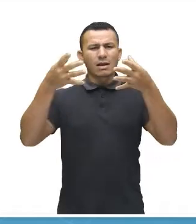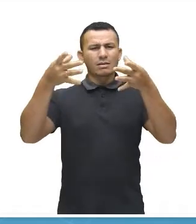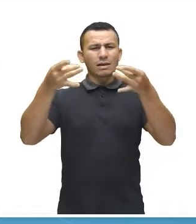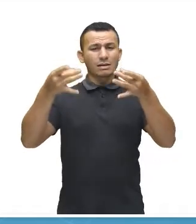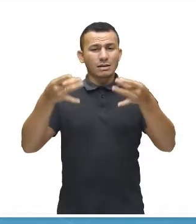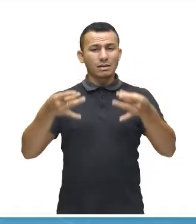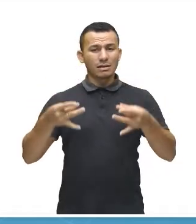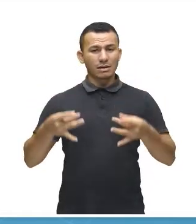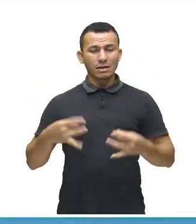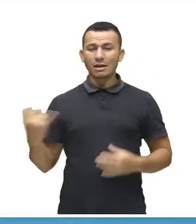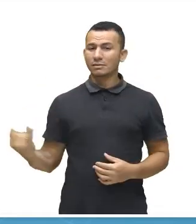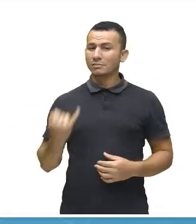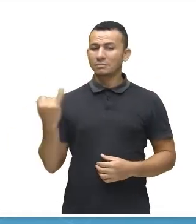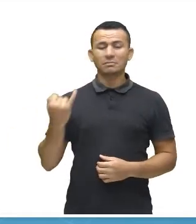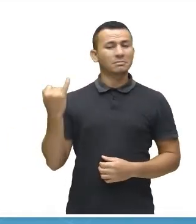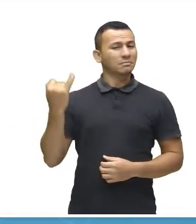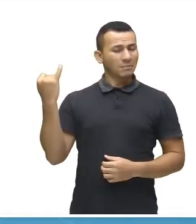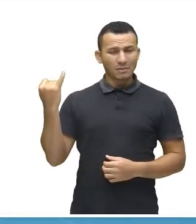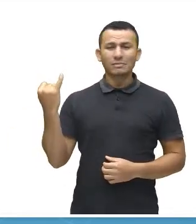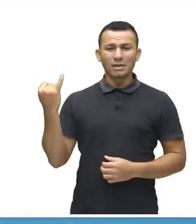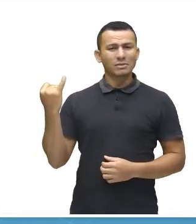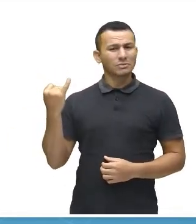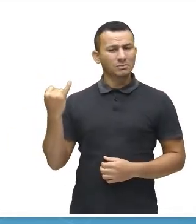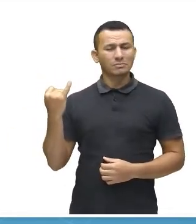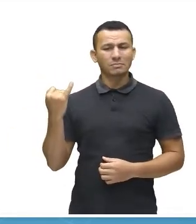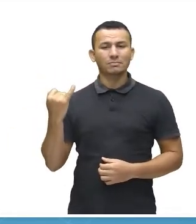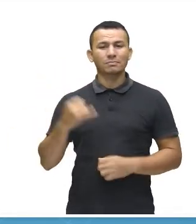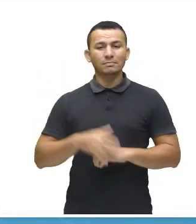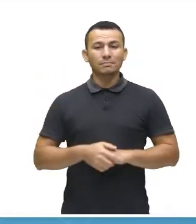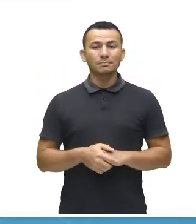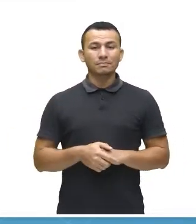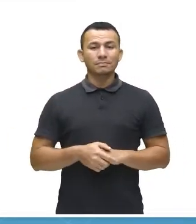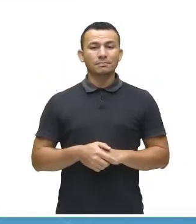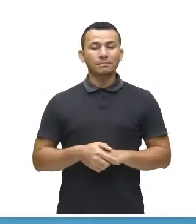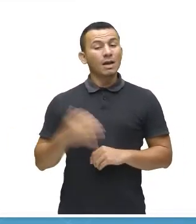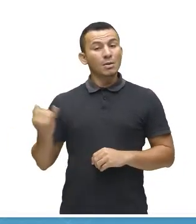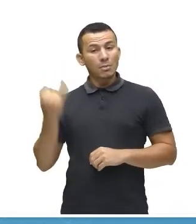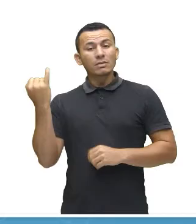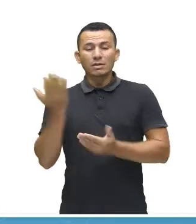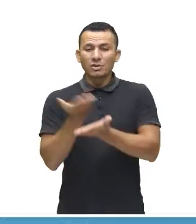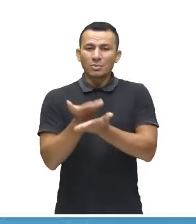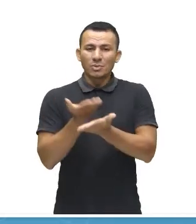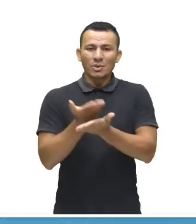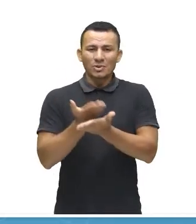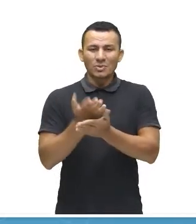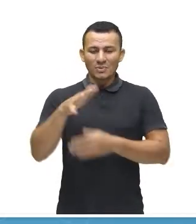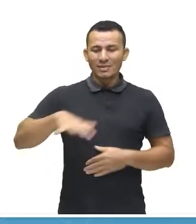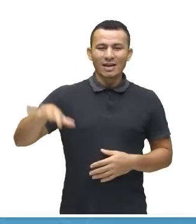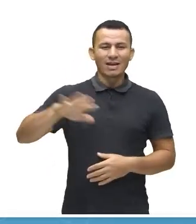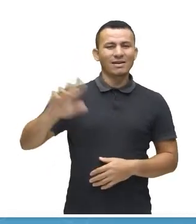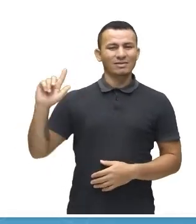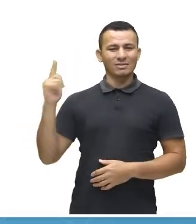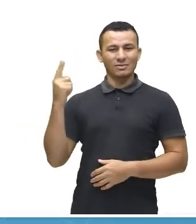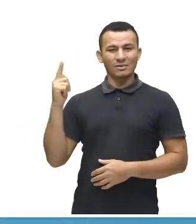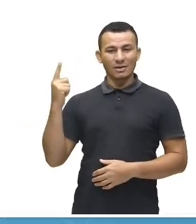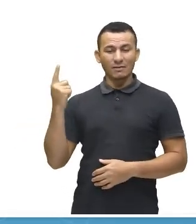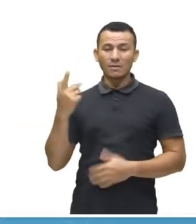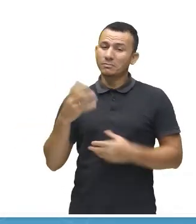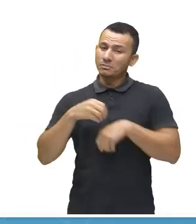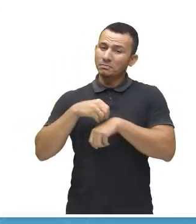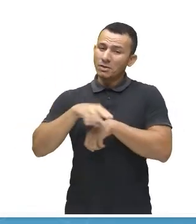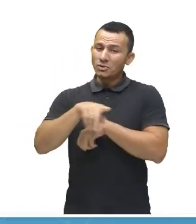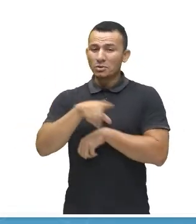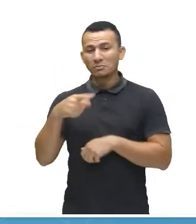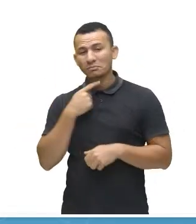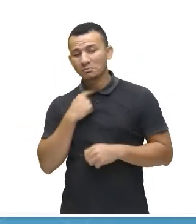super importantes, né, super relevantes aí para os nossos estudos de Geografia. Então eu deixo como dica,